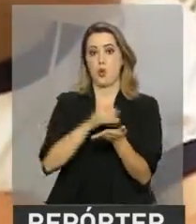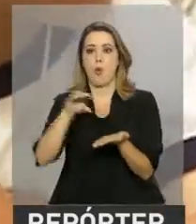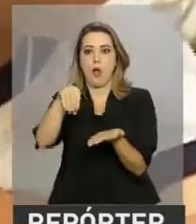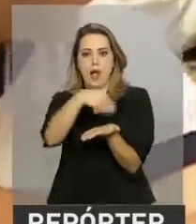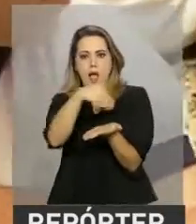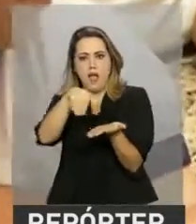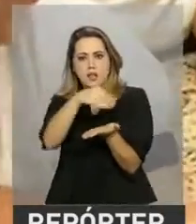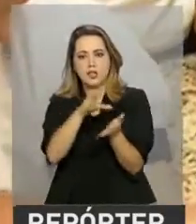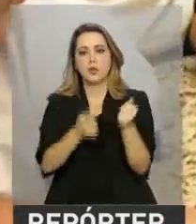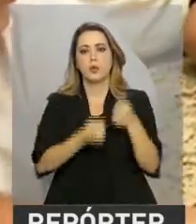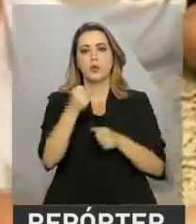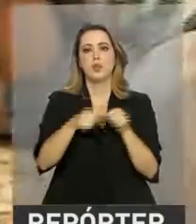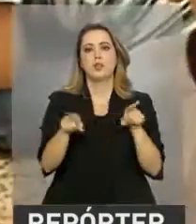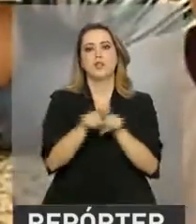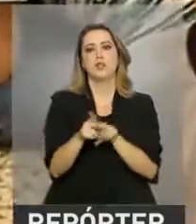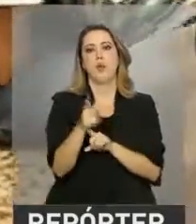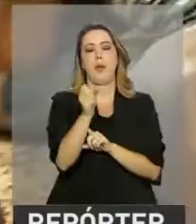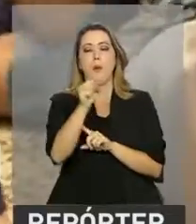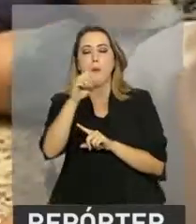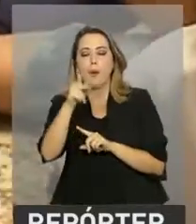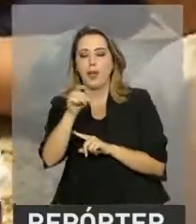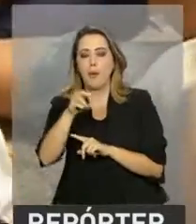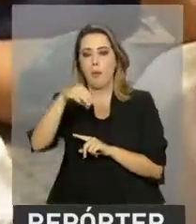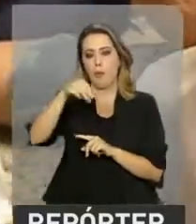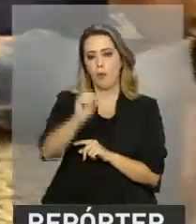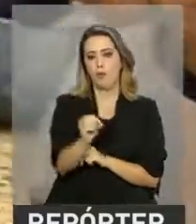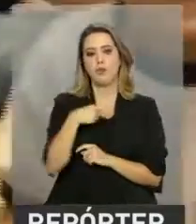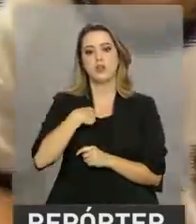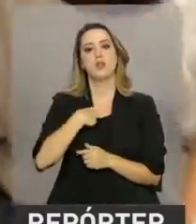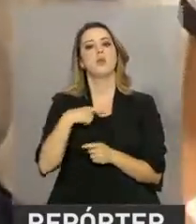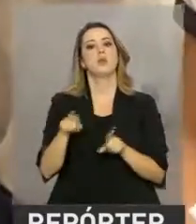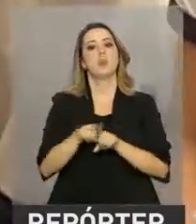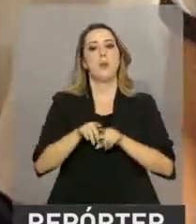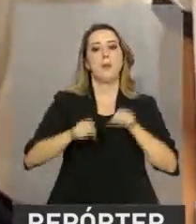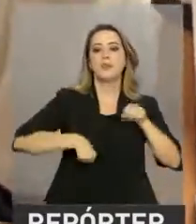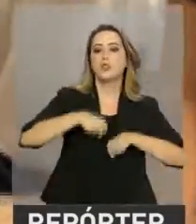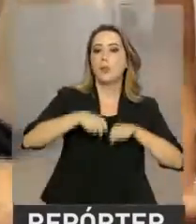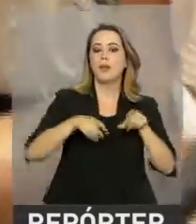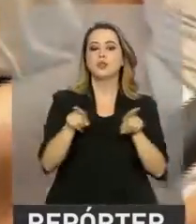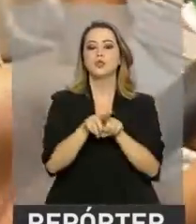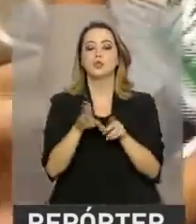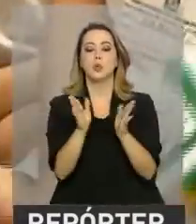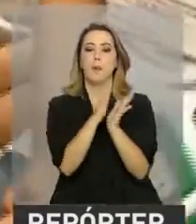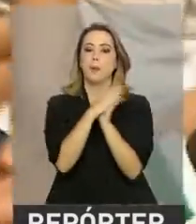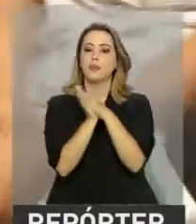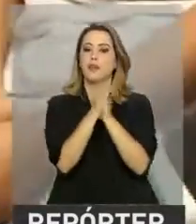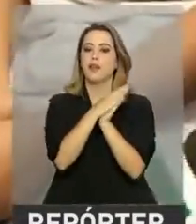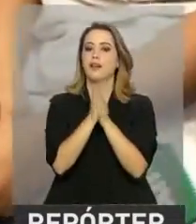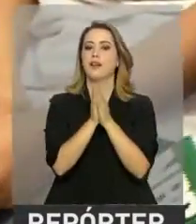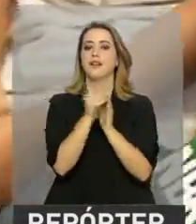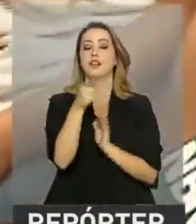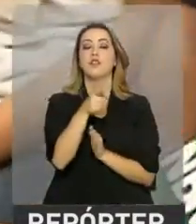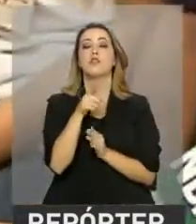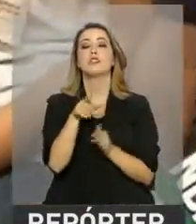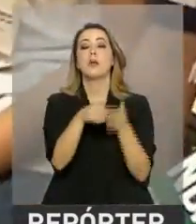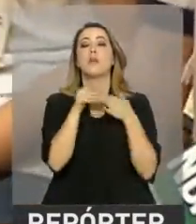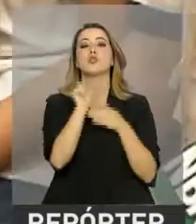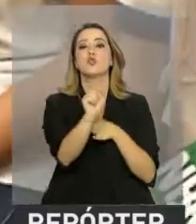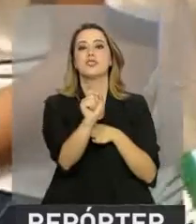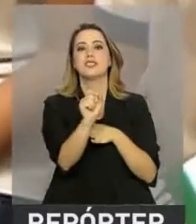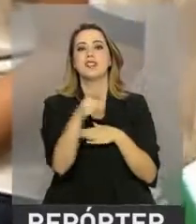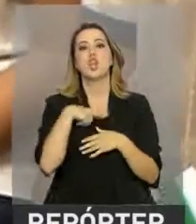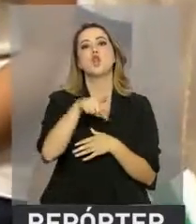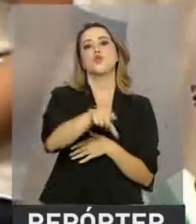Pell e um Pokémon. Eu pedi um patins. Eu uma boneca. E você? Eu escolho